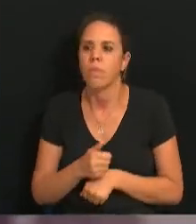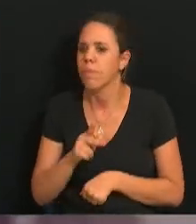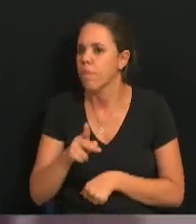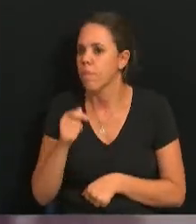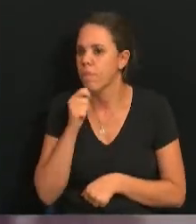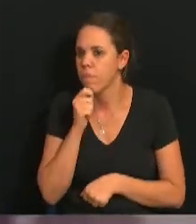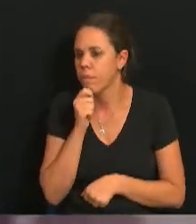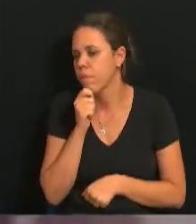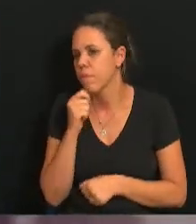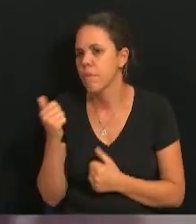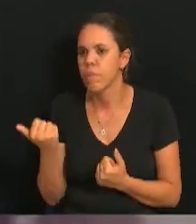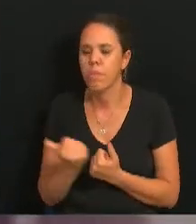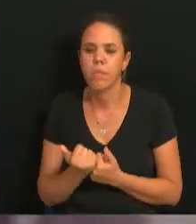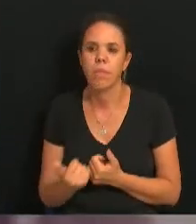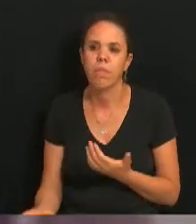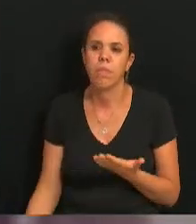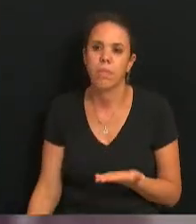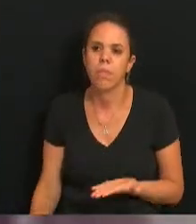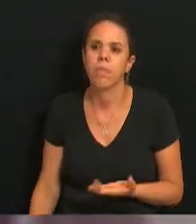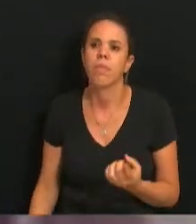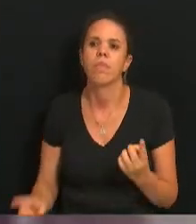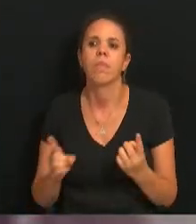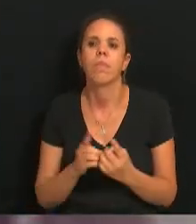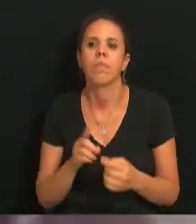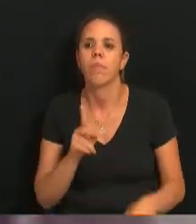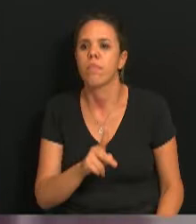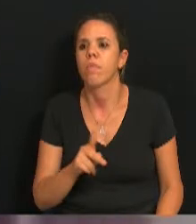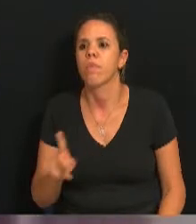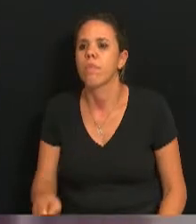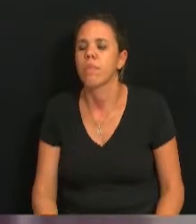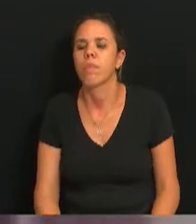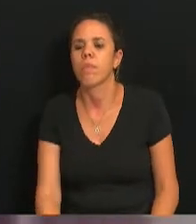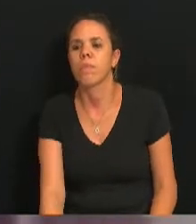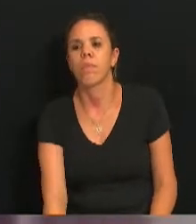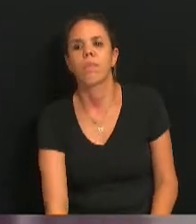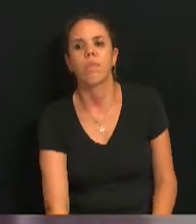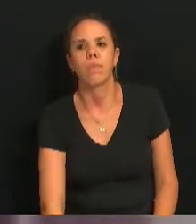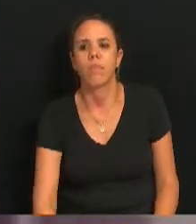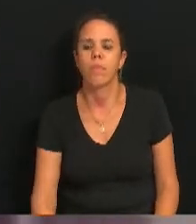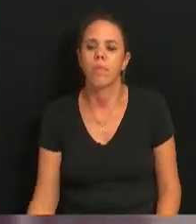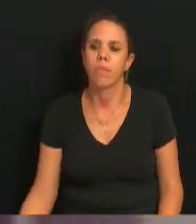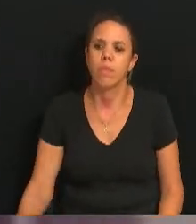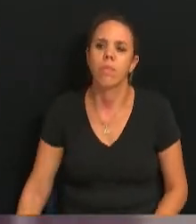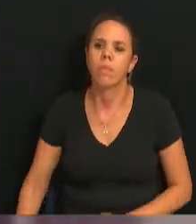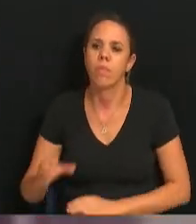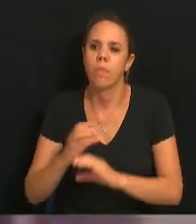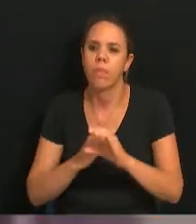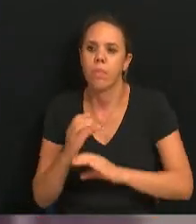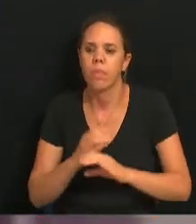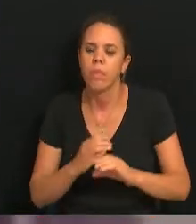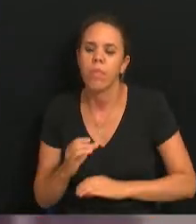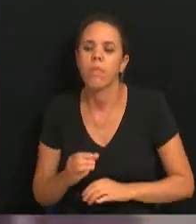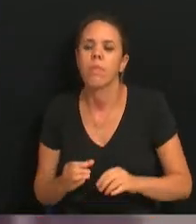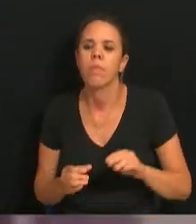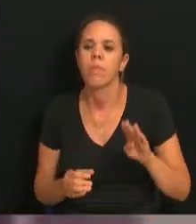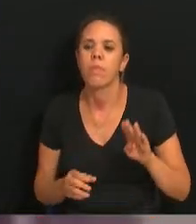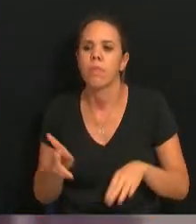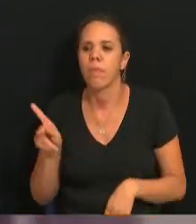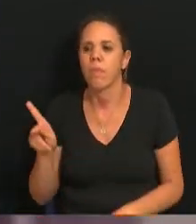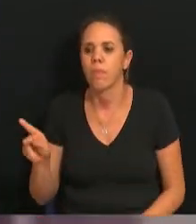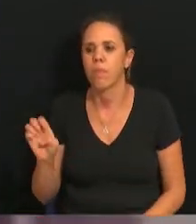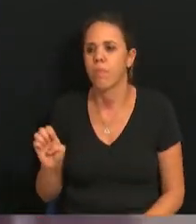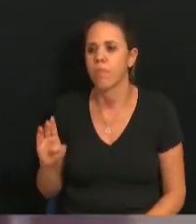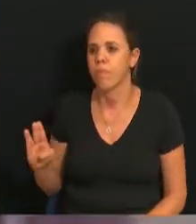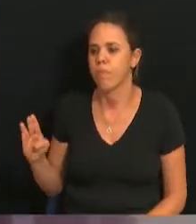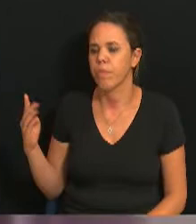em substituição, eu atendo os professores titulares PEB 1 e 2, de Educação Infantil e Fundamental,